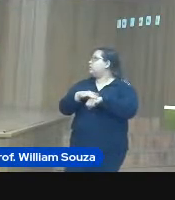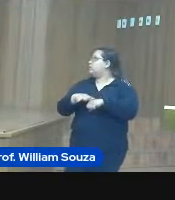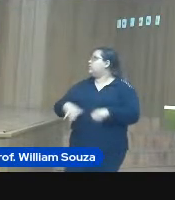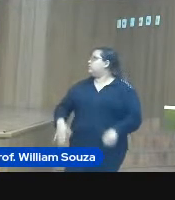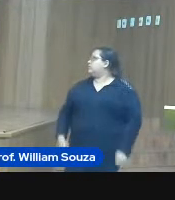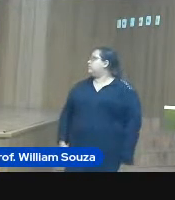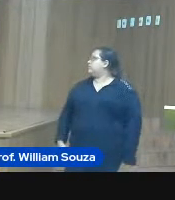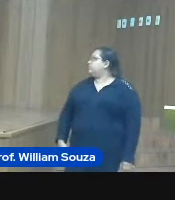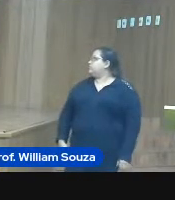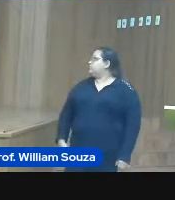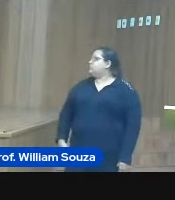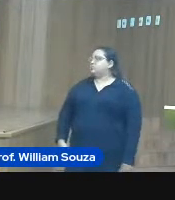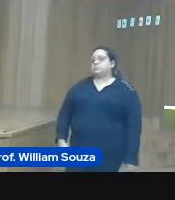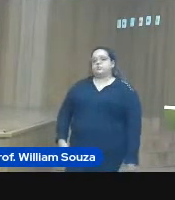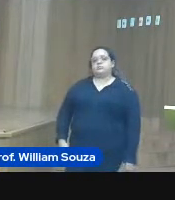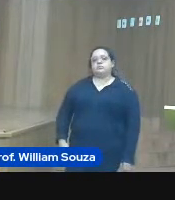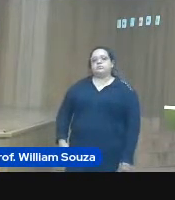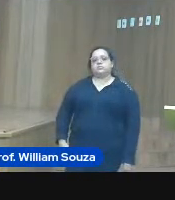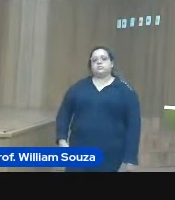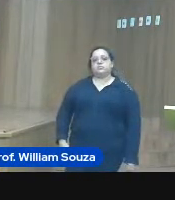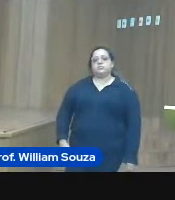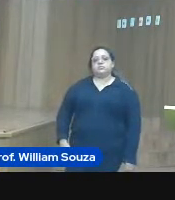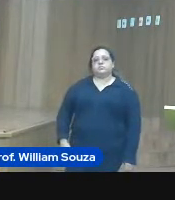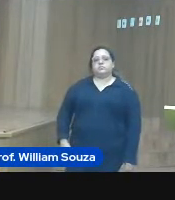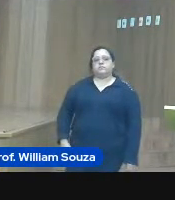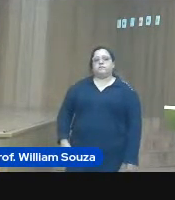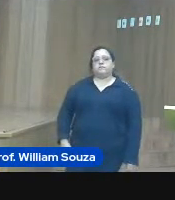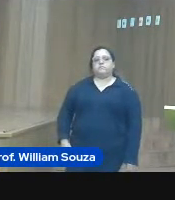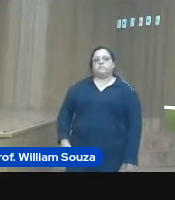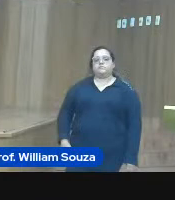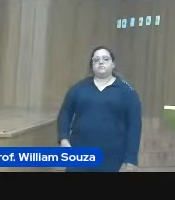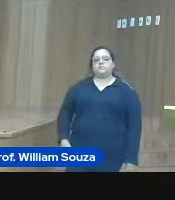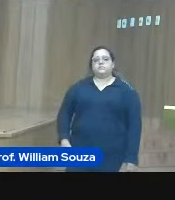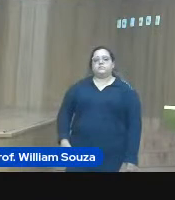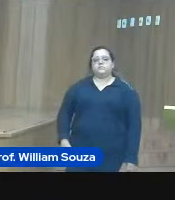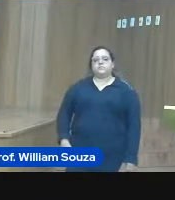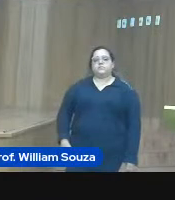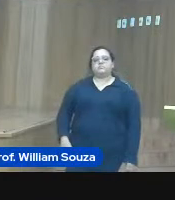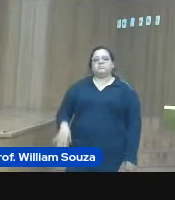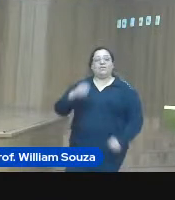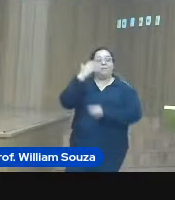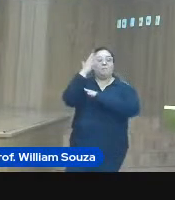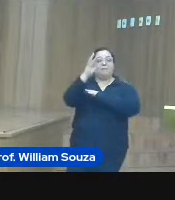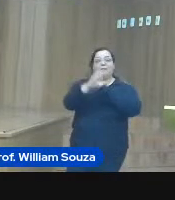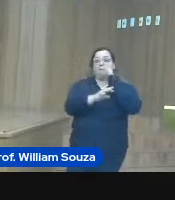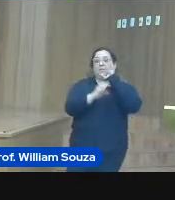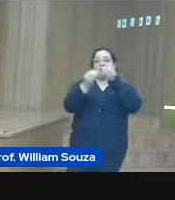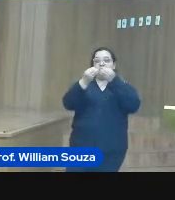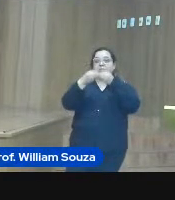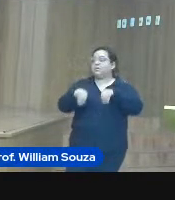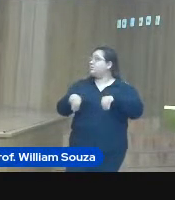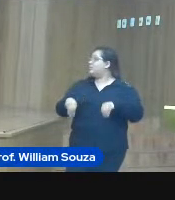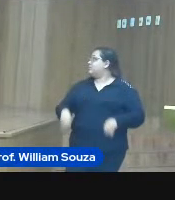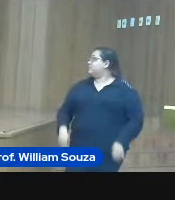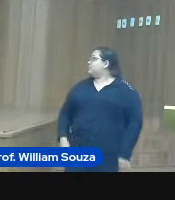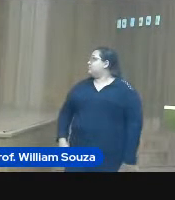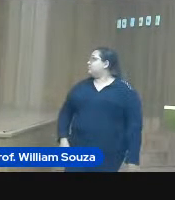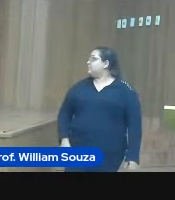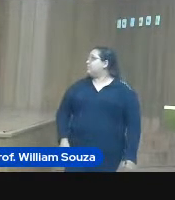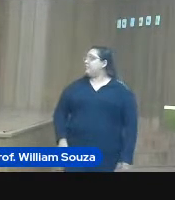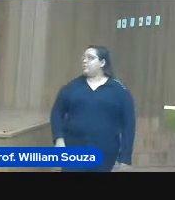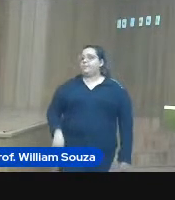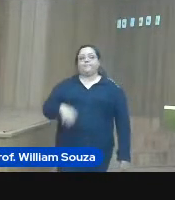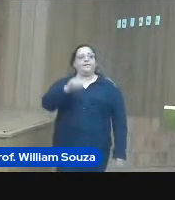Sabe? O meio ambiente destruído. Isso aqui é a Líbia.